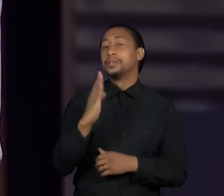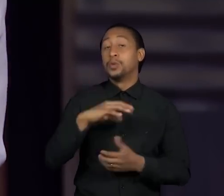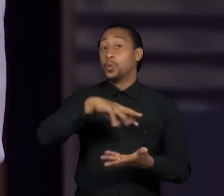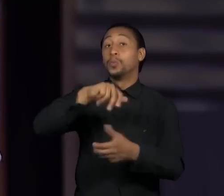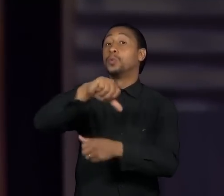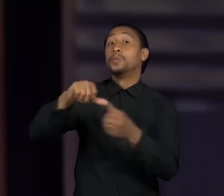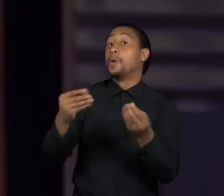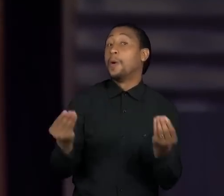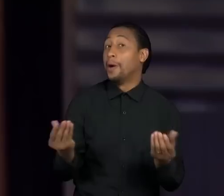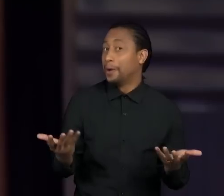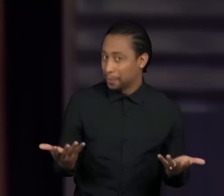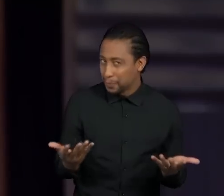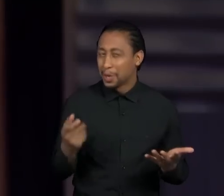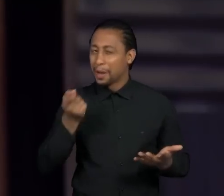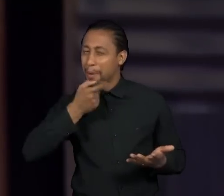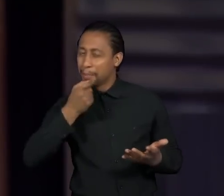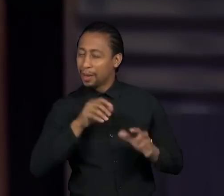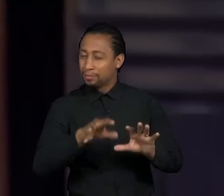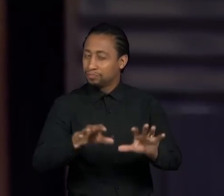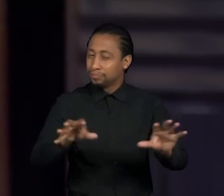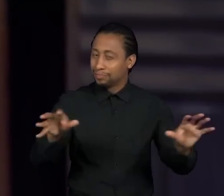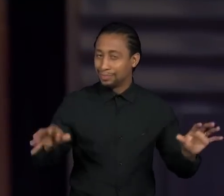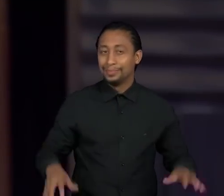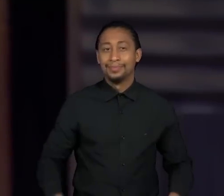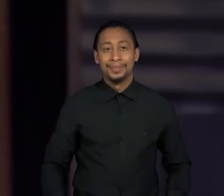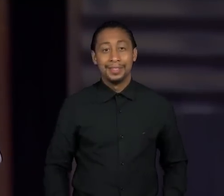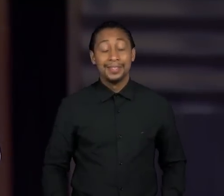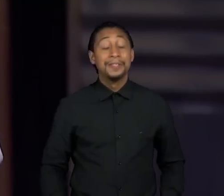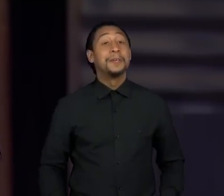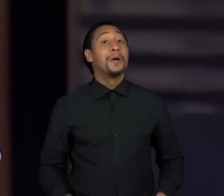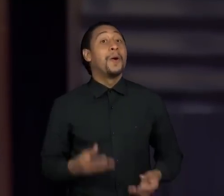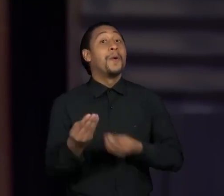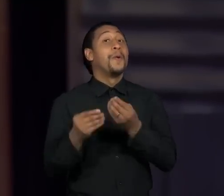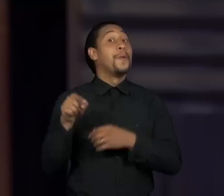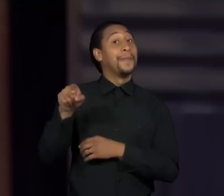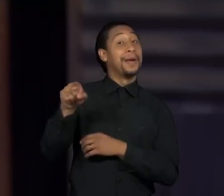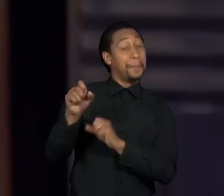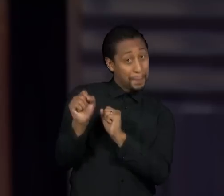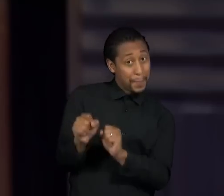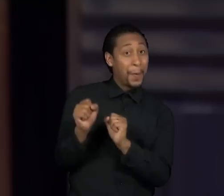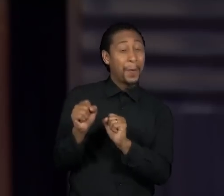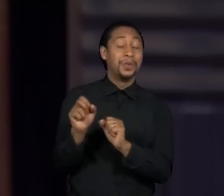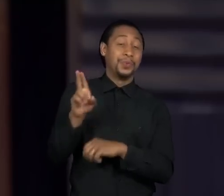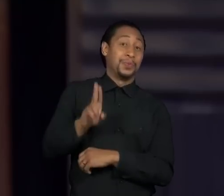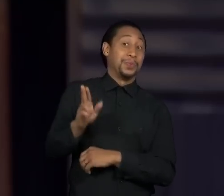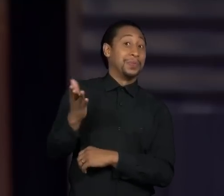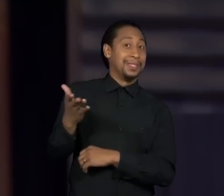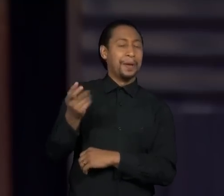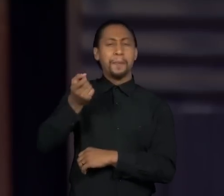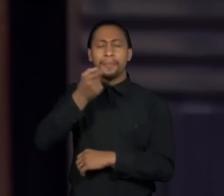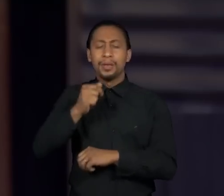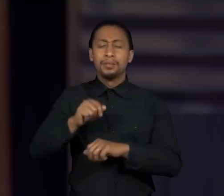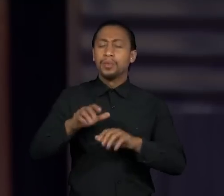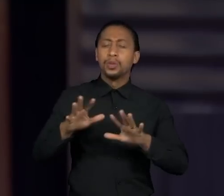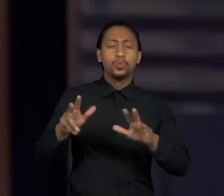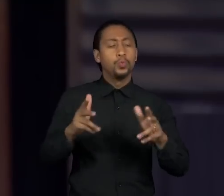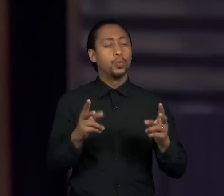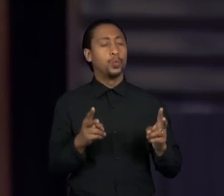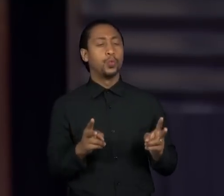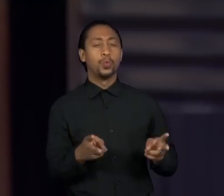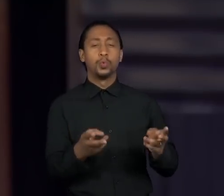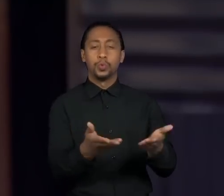mundo com a comédia. Ou como ele também pode ser usado para manter tudo